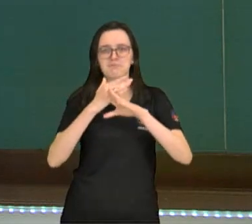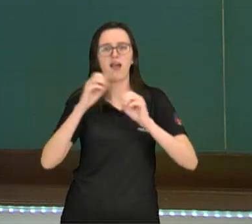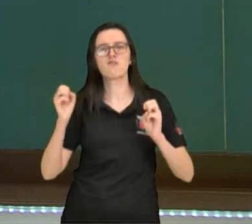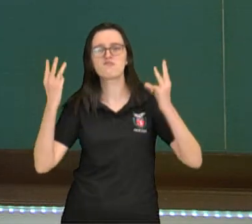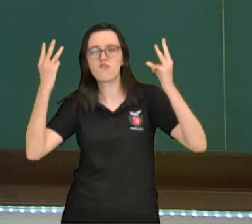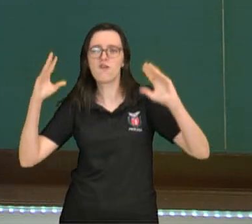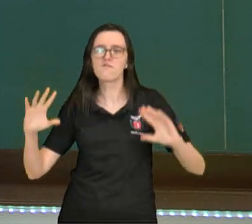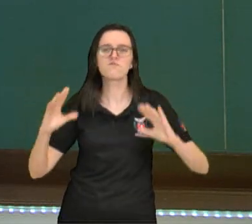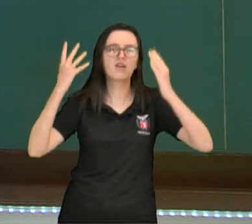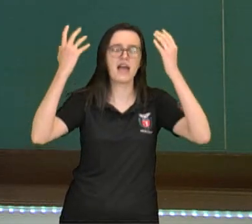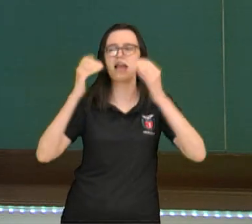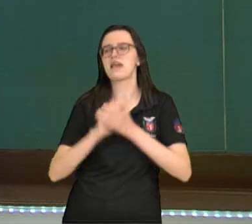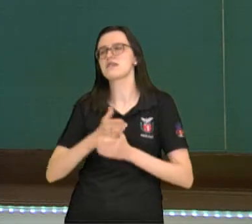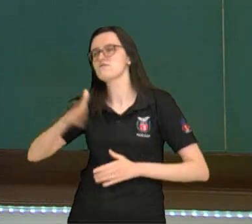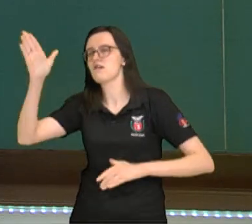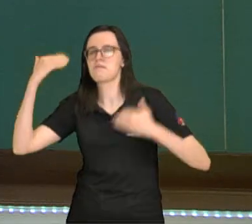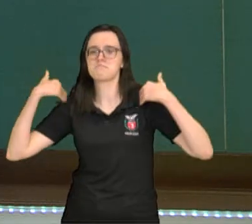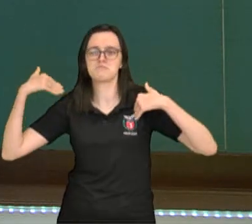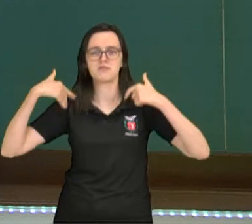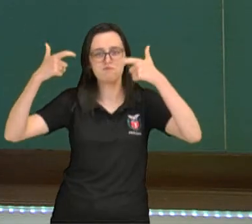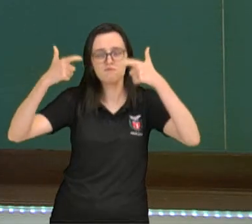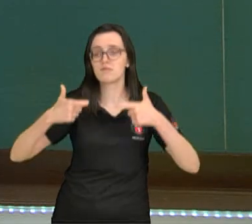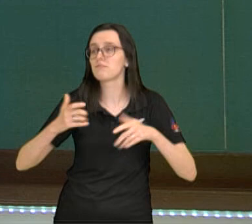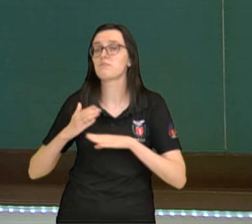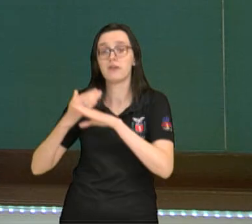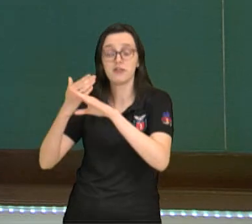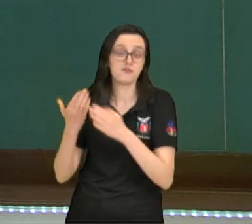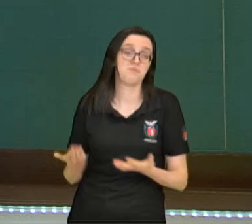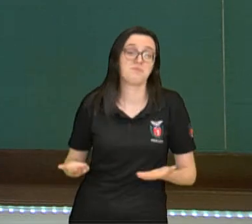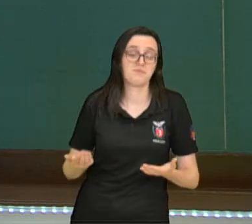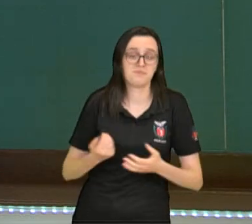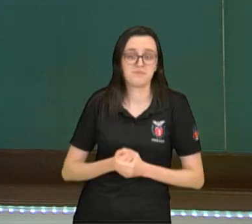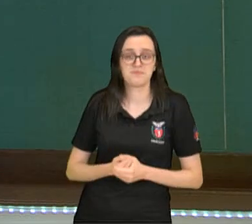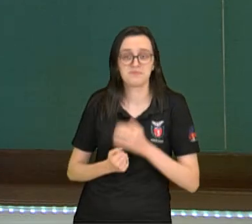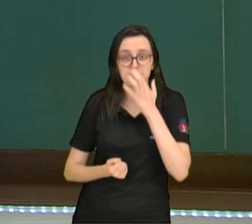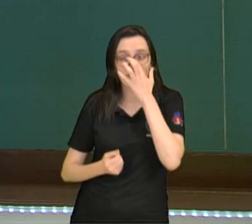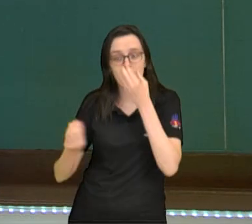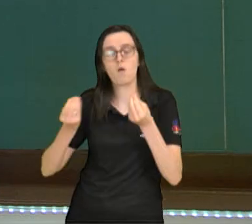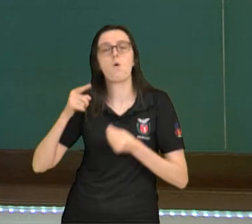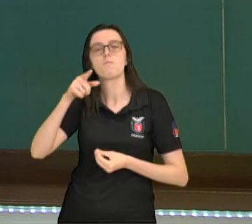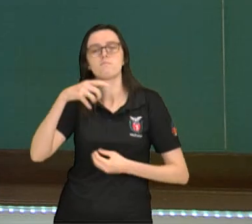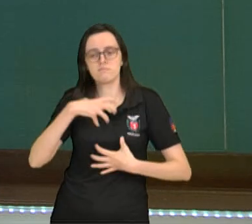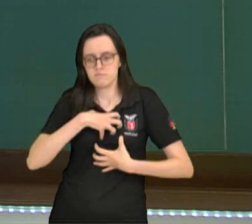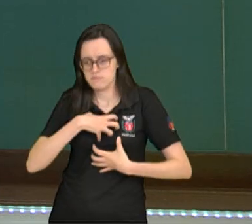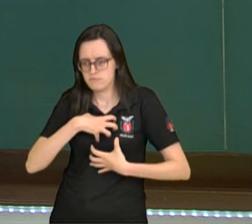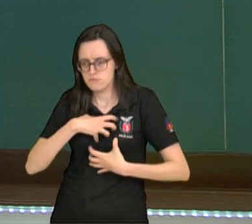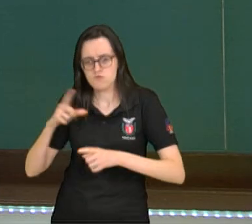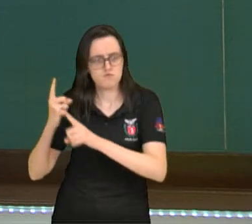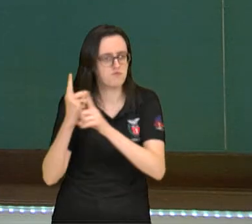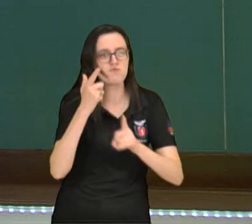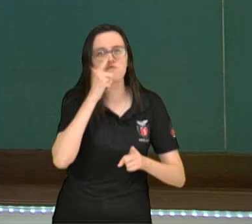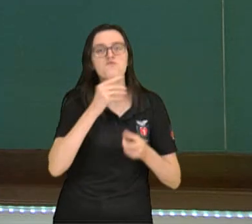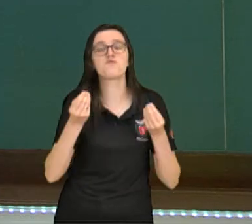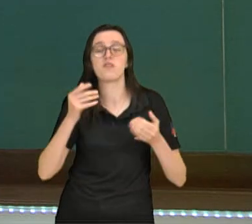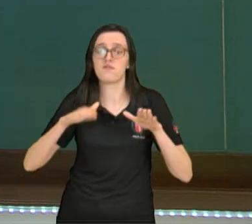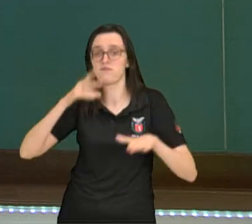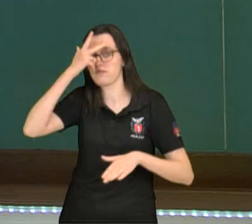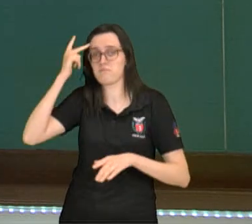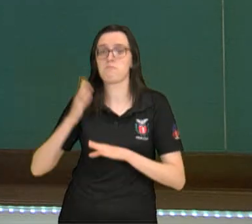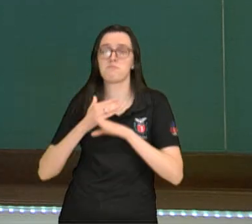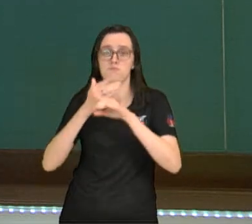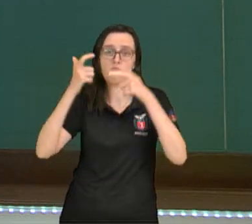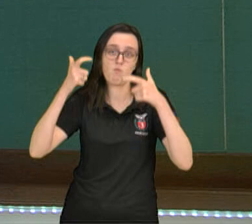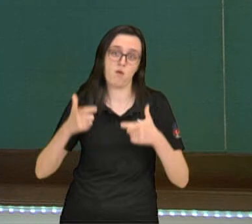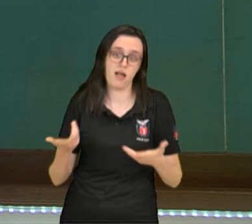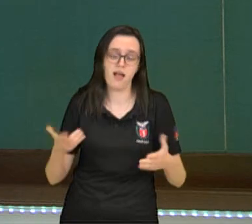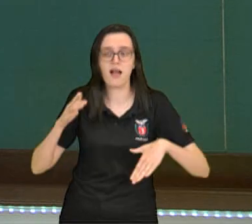uma festa, foi passear em algum local e se perdeu? Como que você fez para se encontrar? Tem gente que se perde em local pequeno,